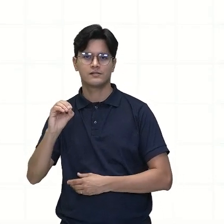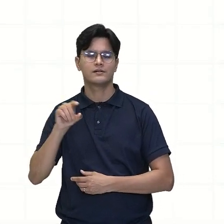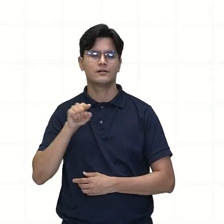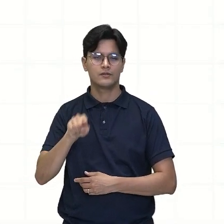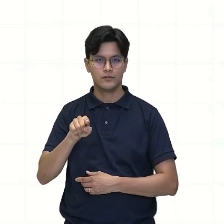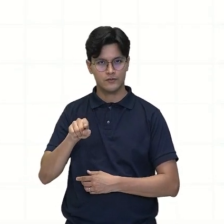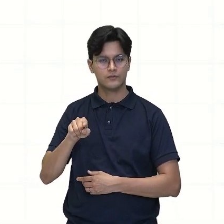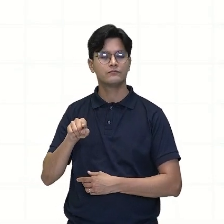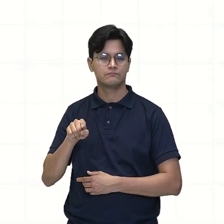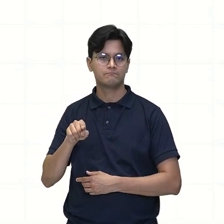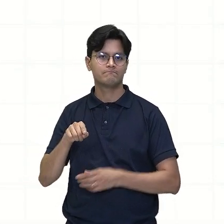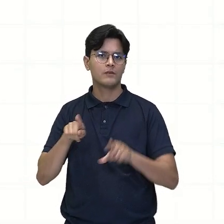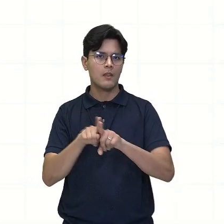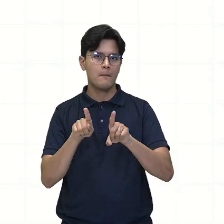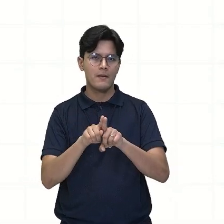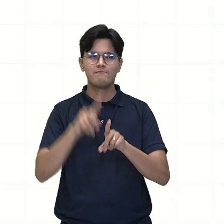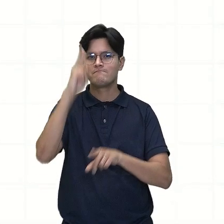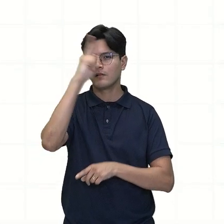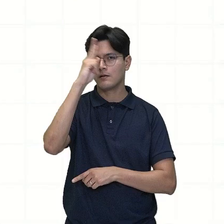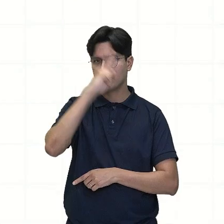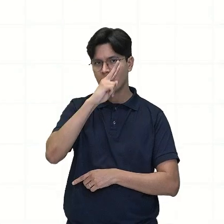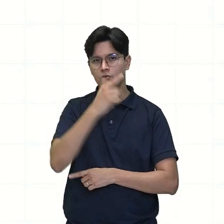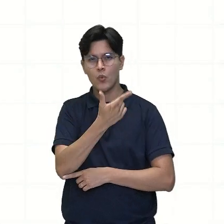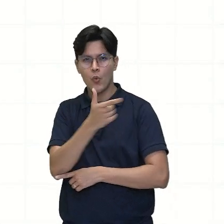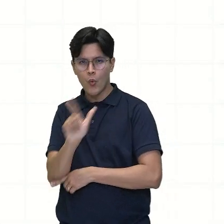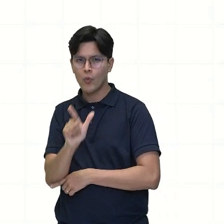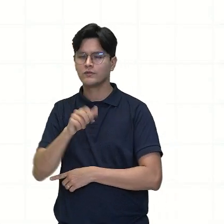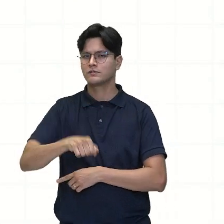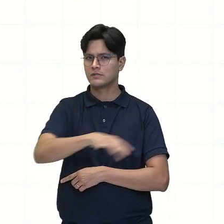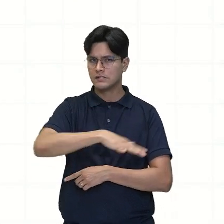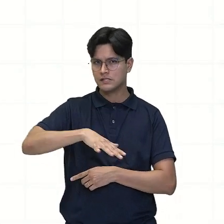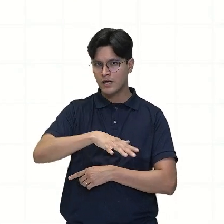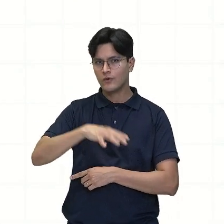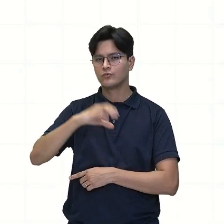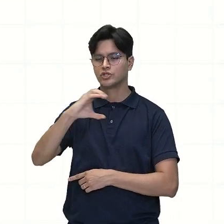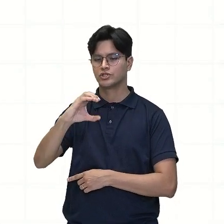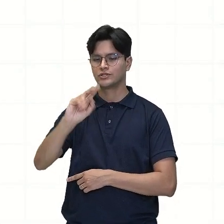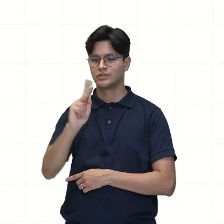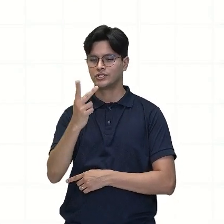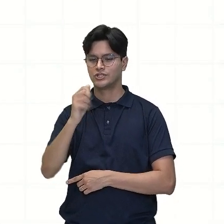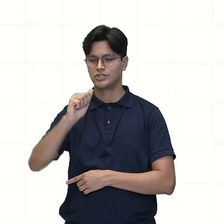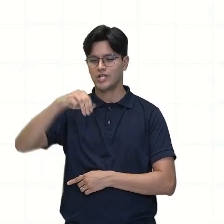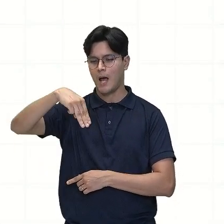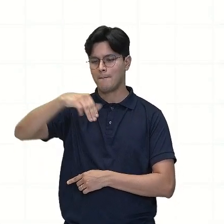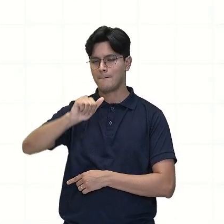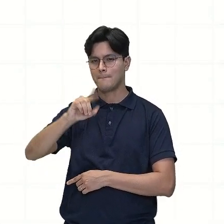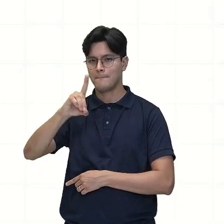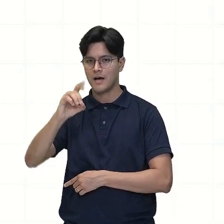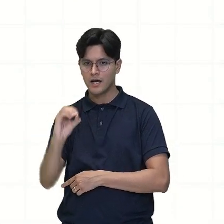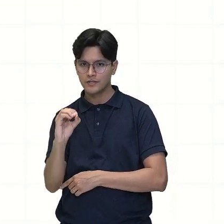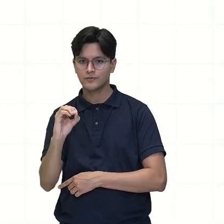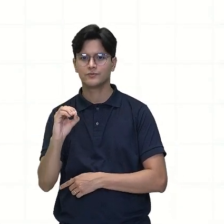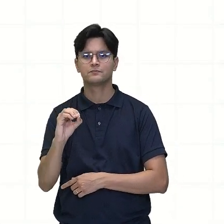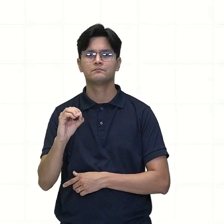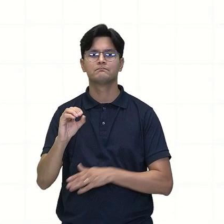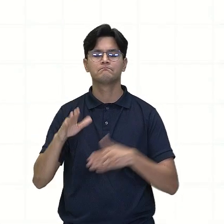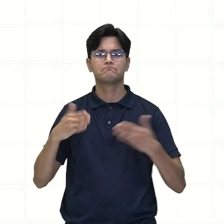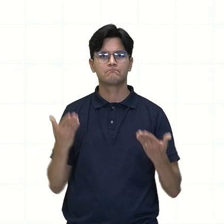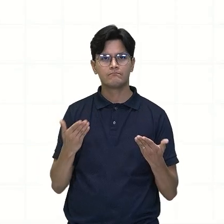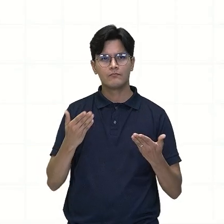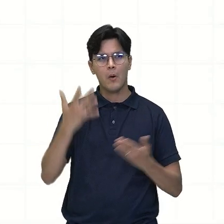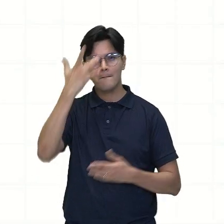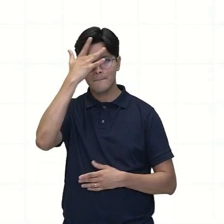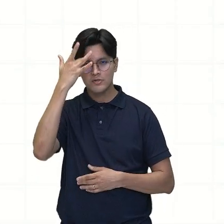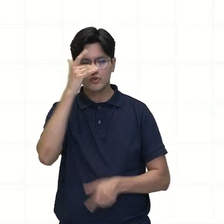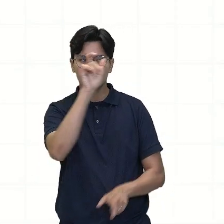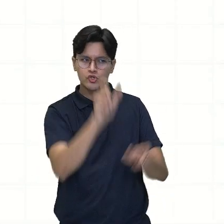de chamado. Todas as pessoas, de alguma maneira, fazem uma experiência de chamado pessoal